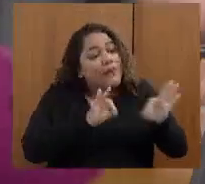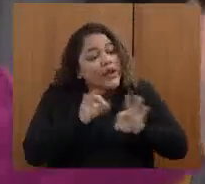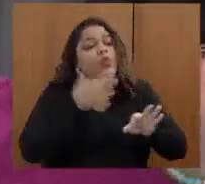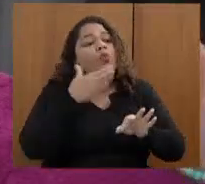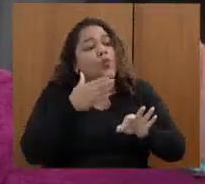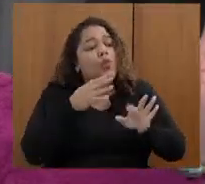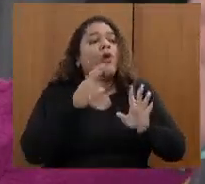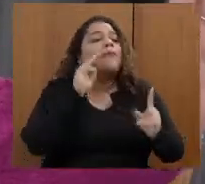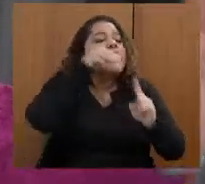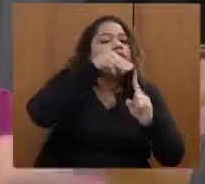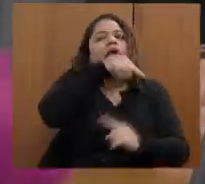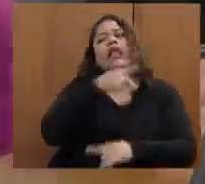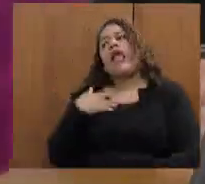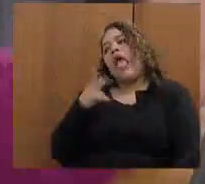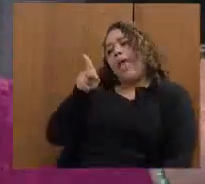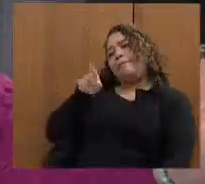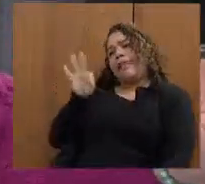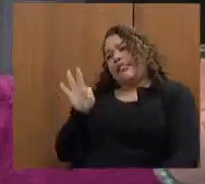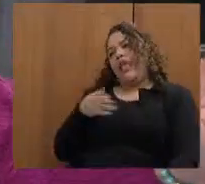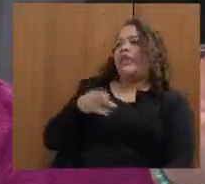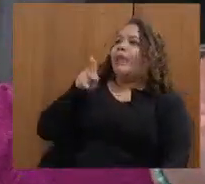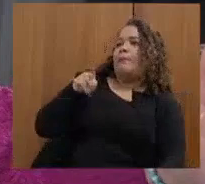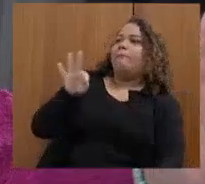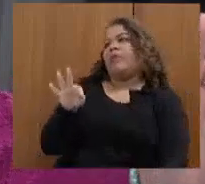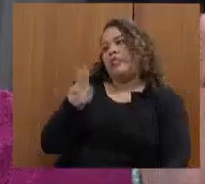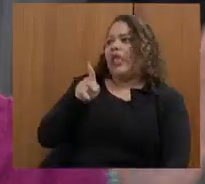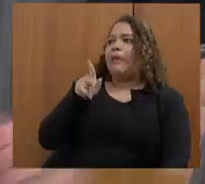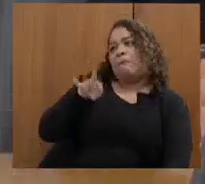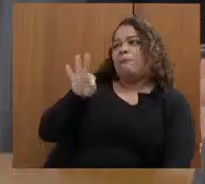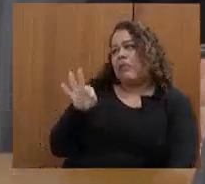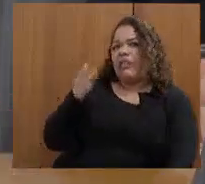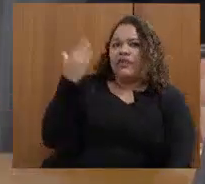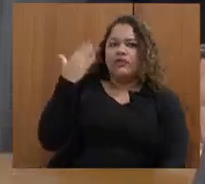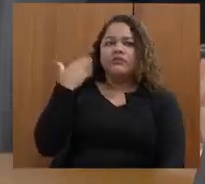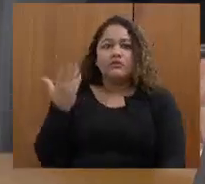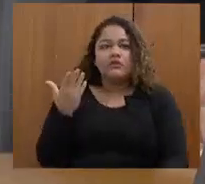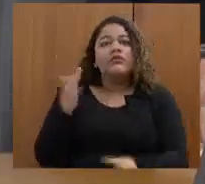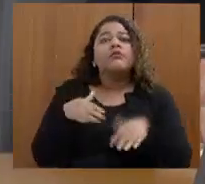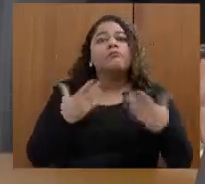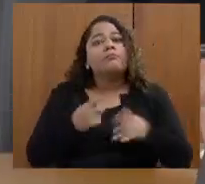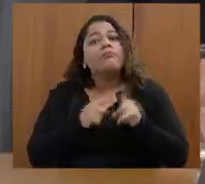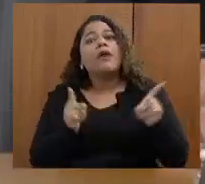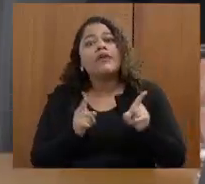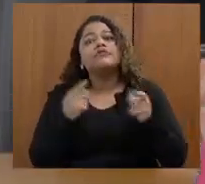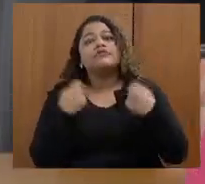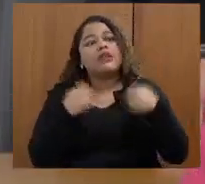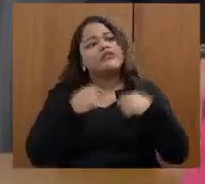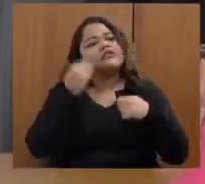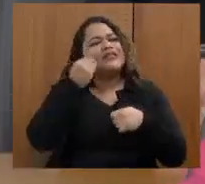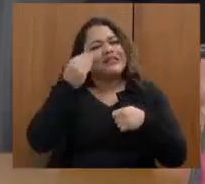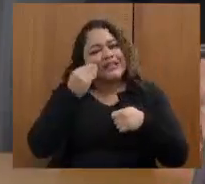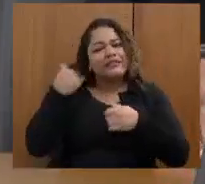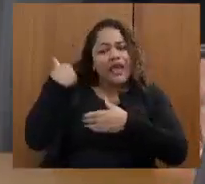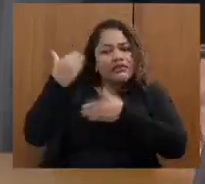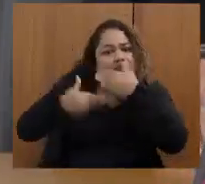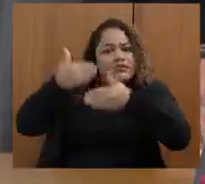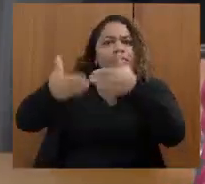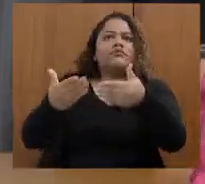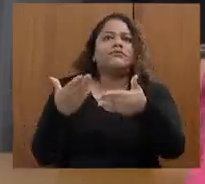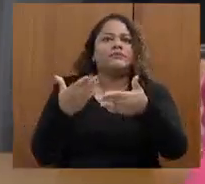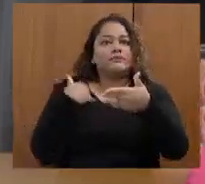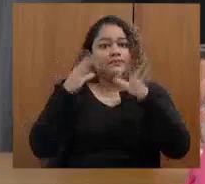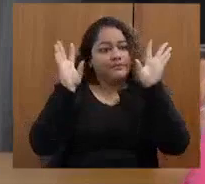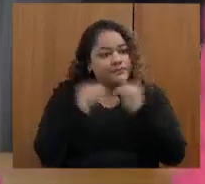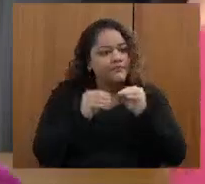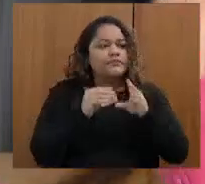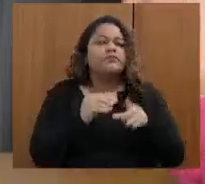gente fala e o PT porque a gente tem que falar das gestões anteriores mas a gente precisa tentar avançar de um governo eu vou finalizar